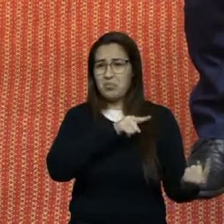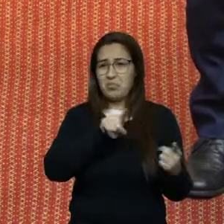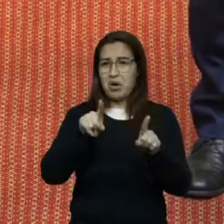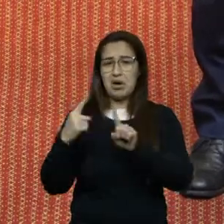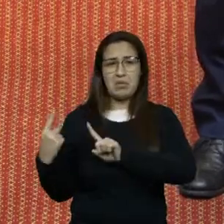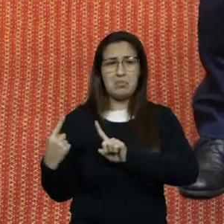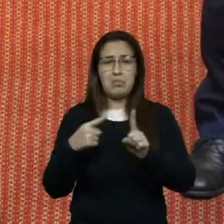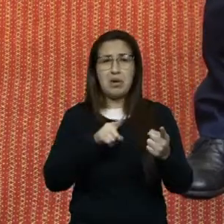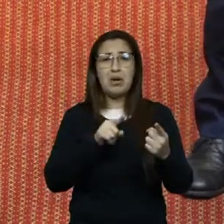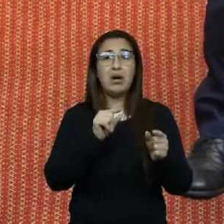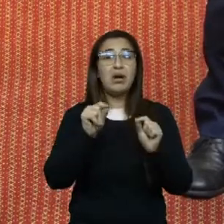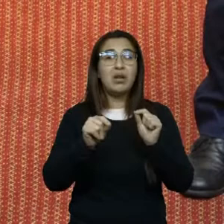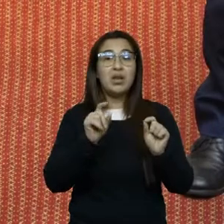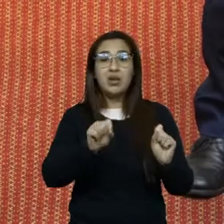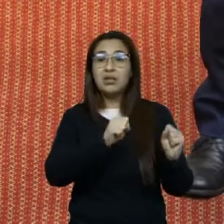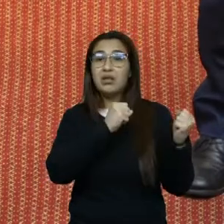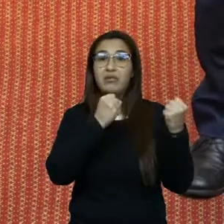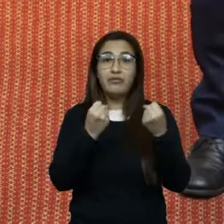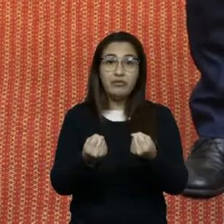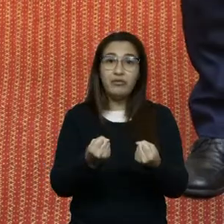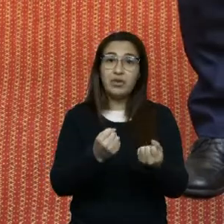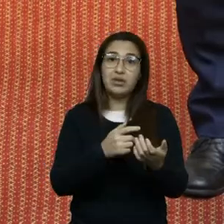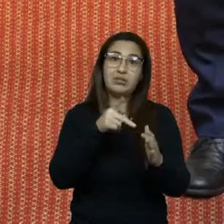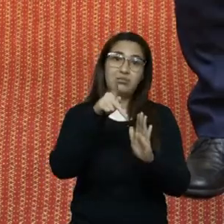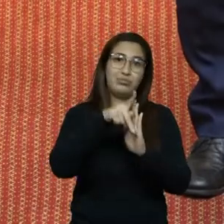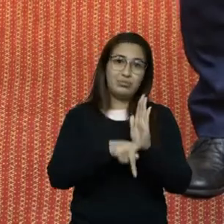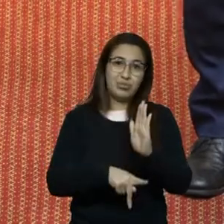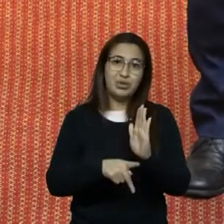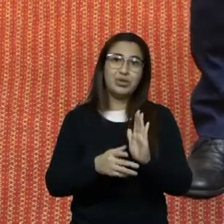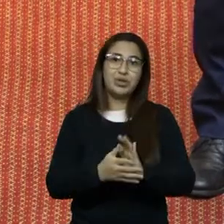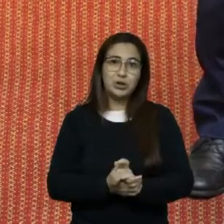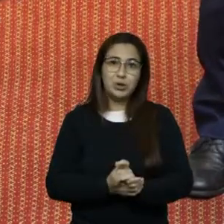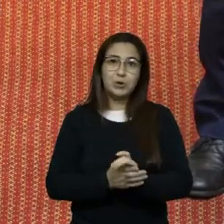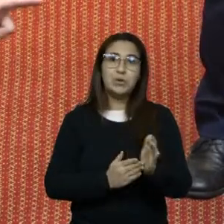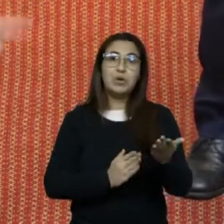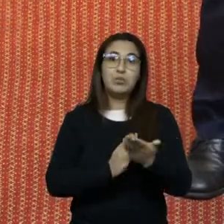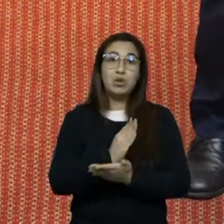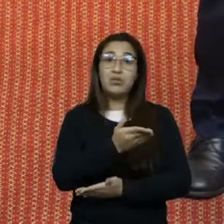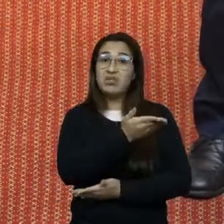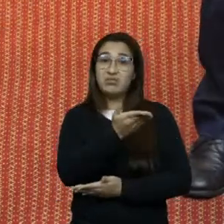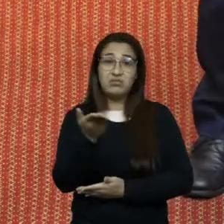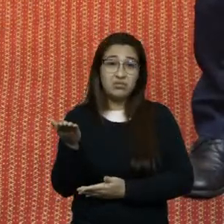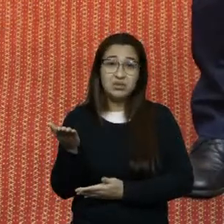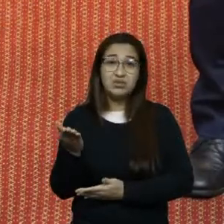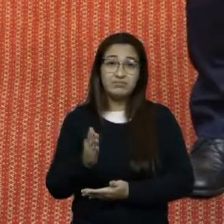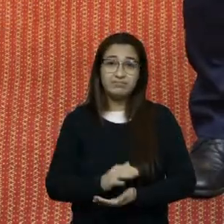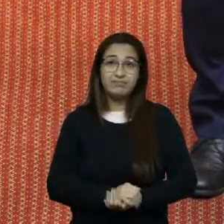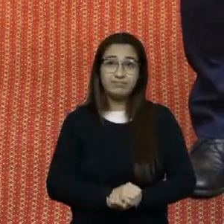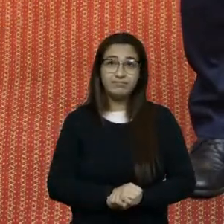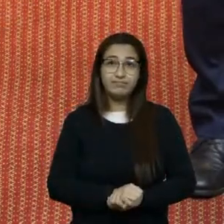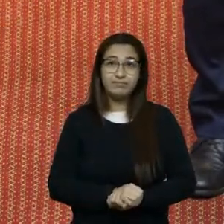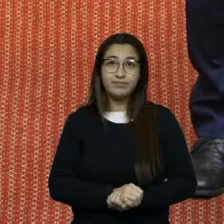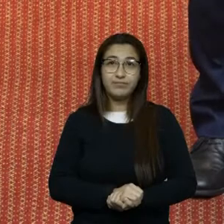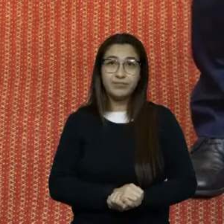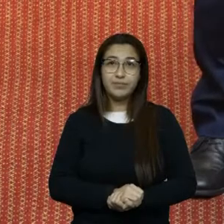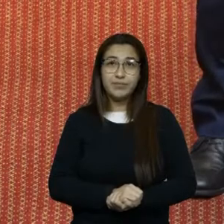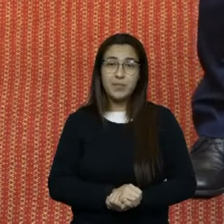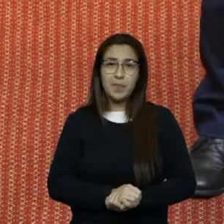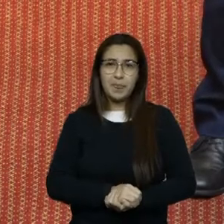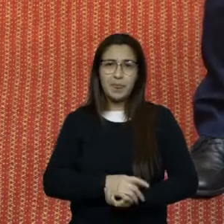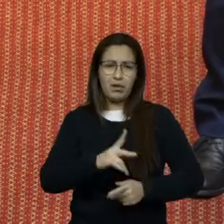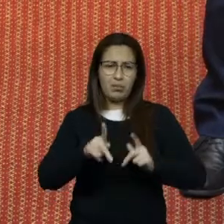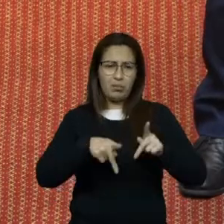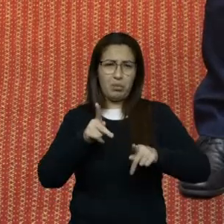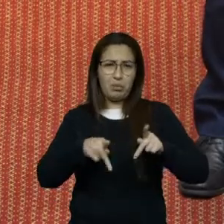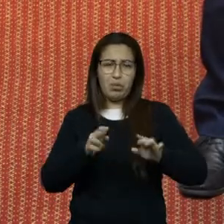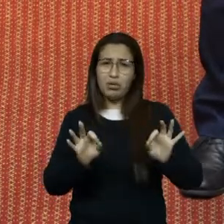fazer populismo são os que estavam defendendo projeto desde o início aprovado por vocês aqui deputada Paulinha isso não é populismo